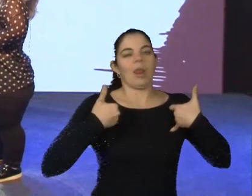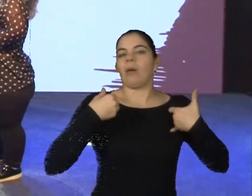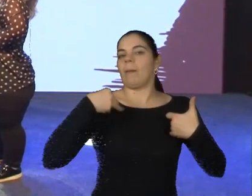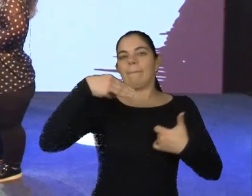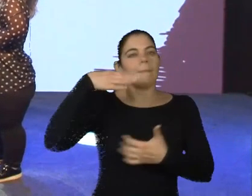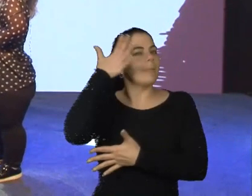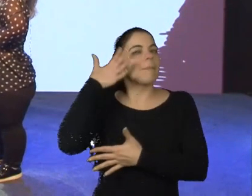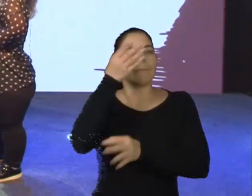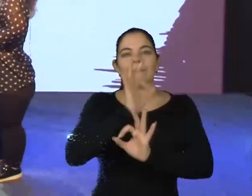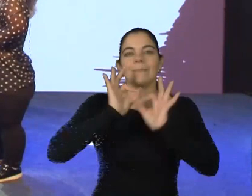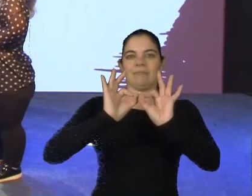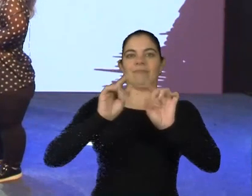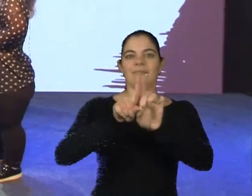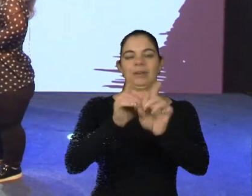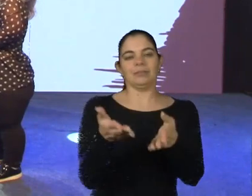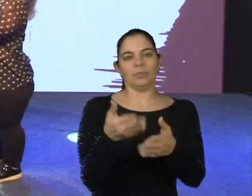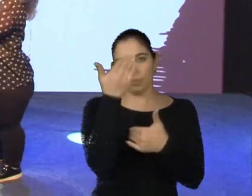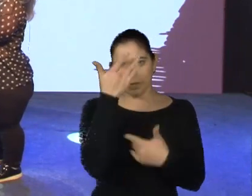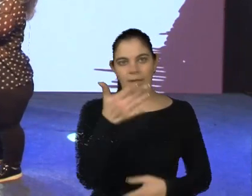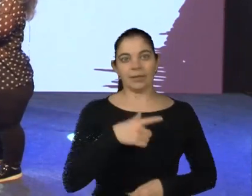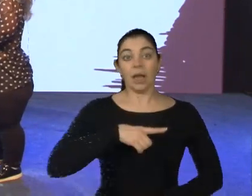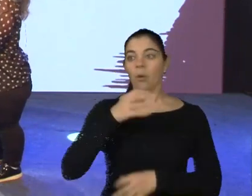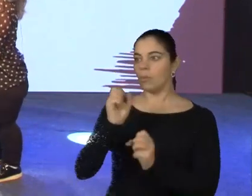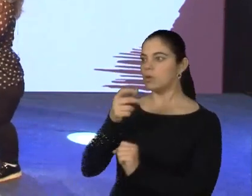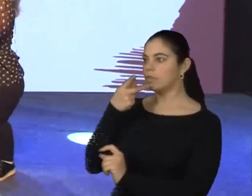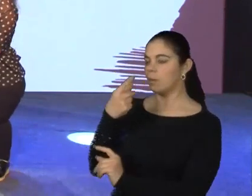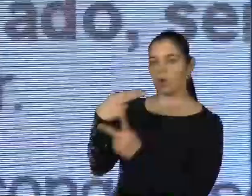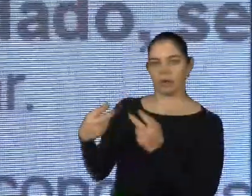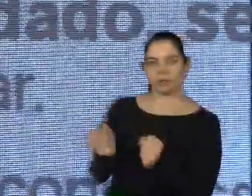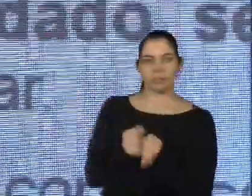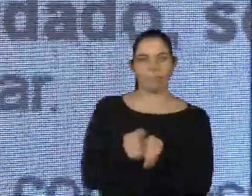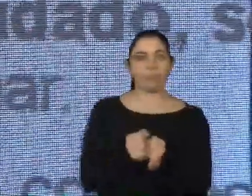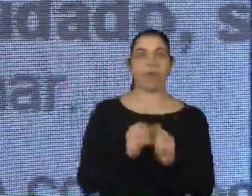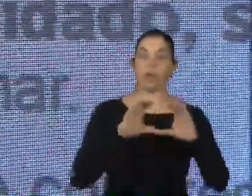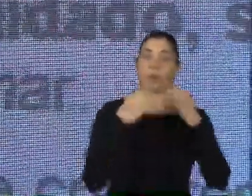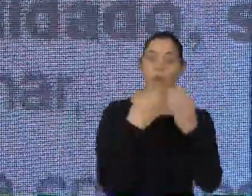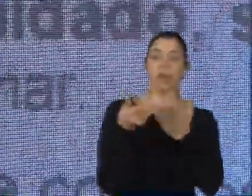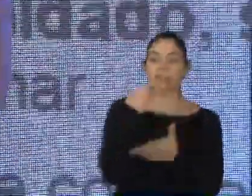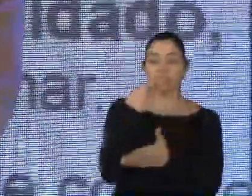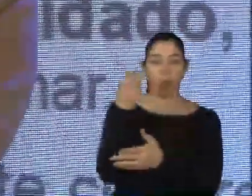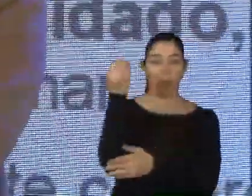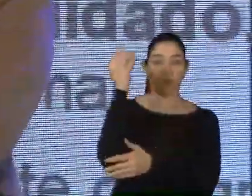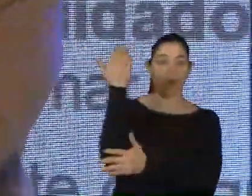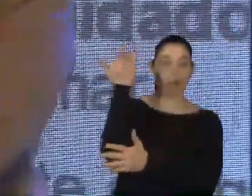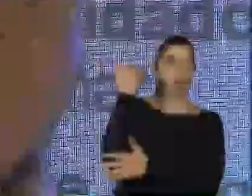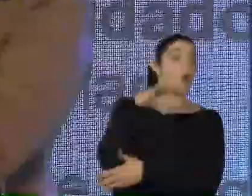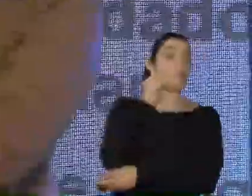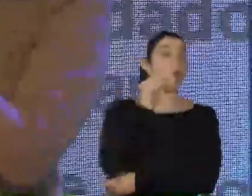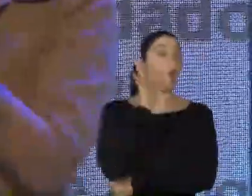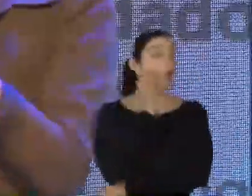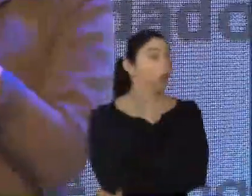obrigado por você estar aqui, de coração. Então, eu vou só fazer uma declaração. Porque nesse congresso que ele está falando, foi muito legal,